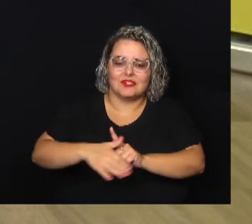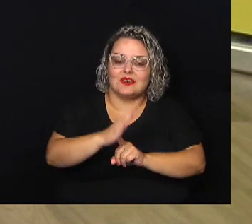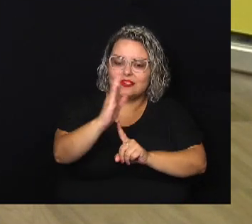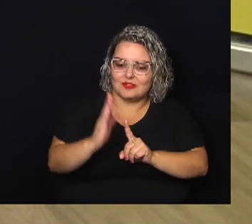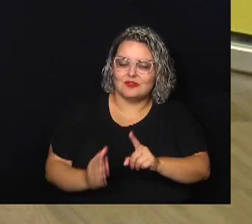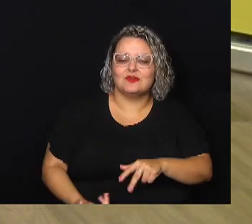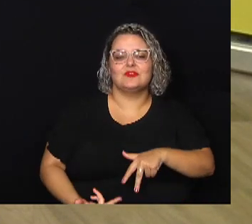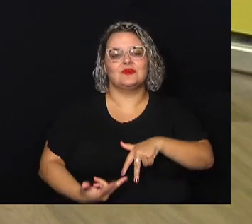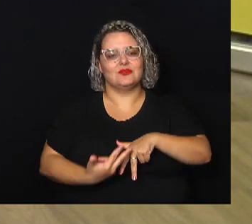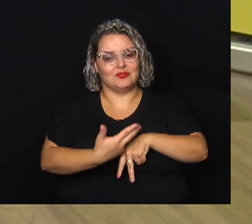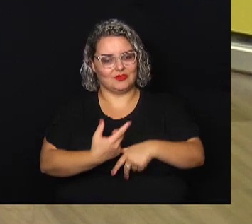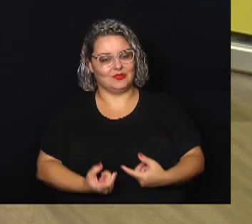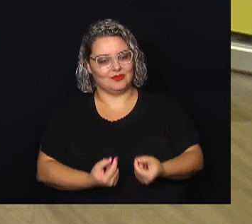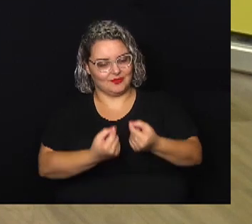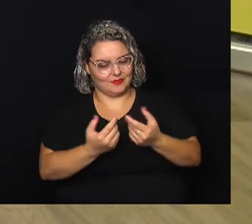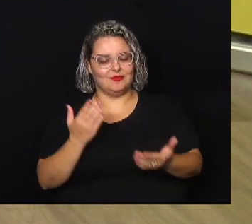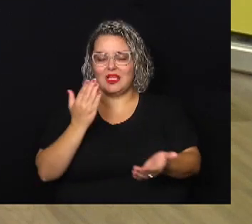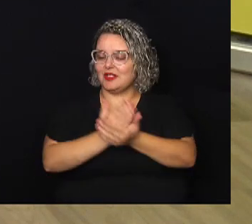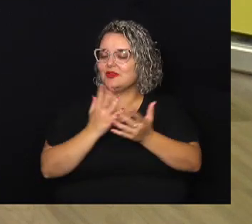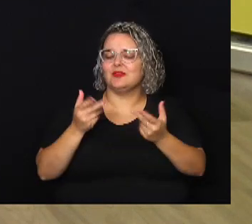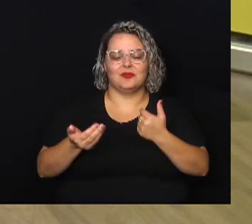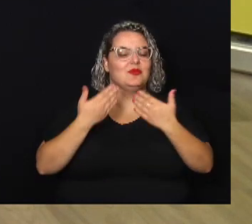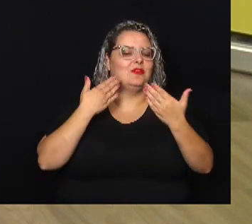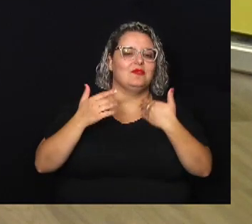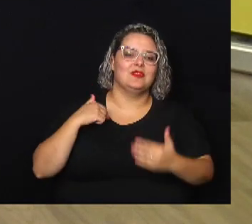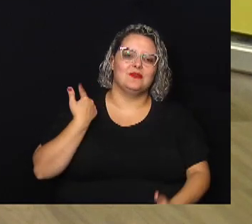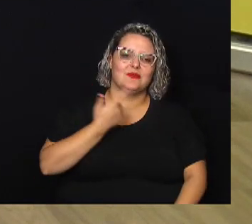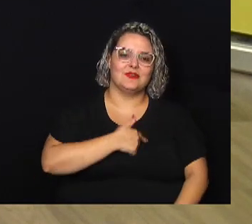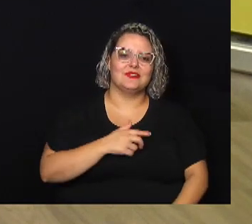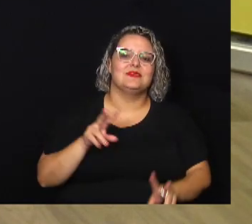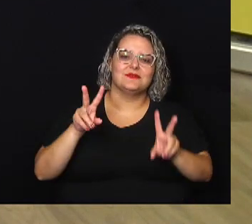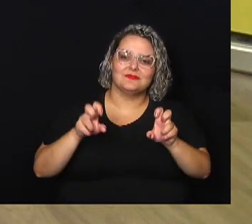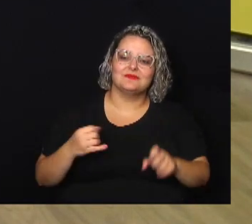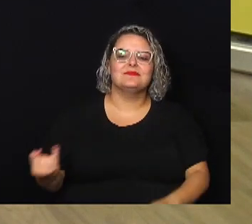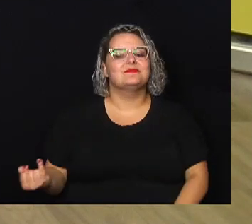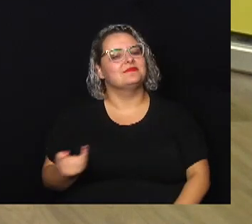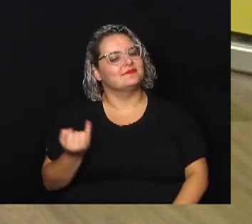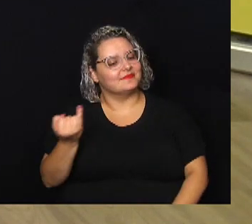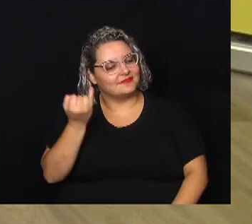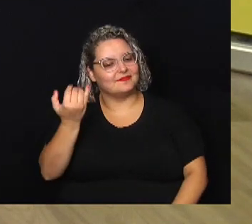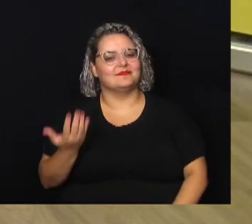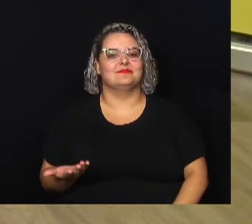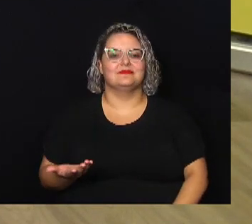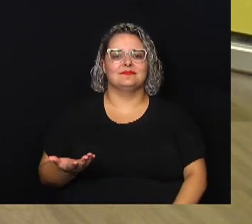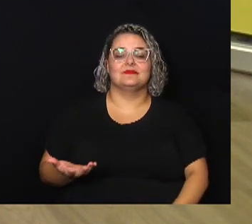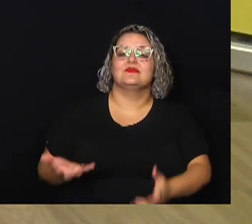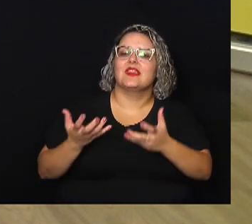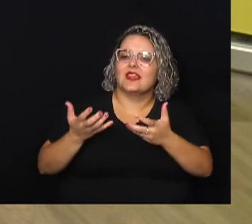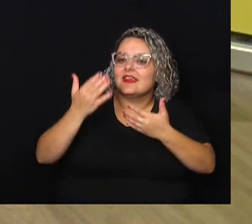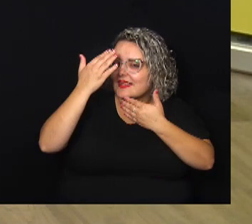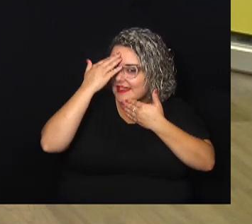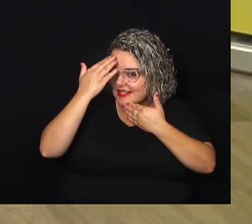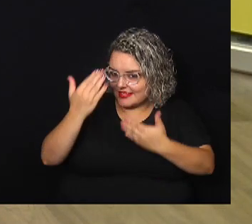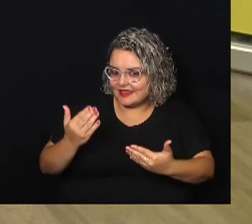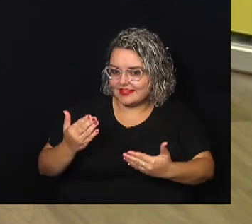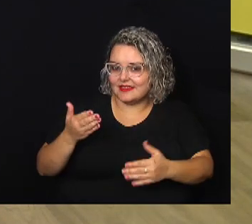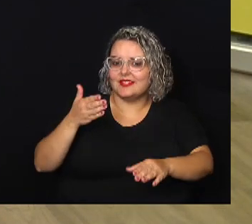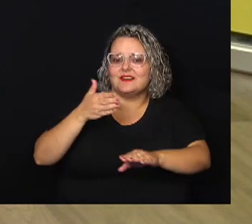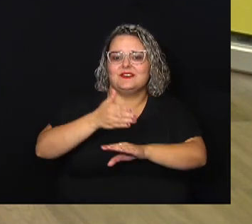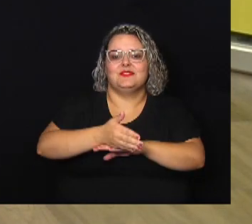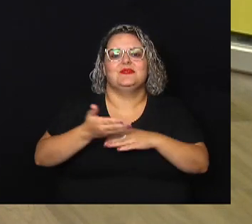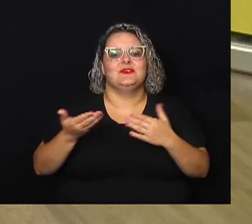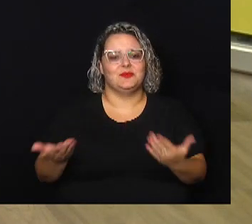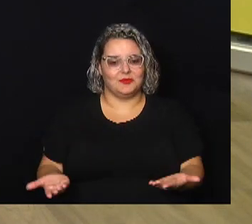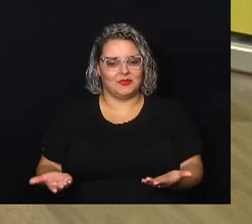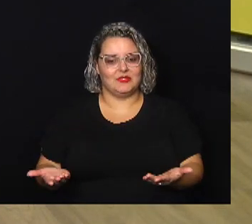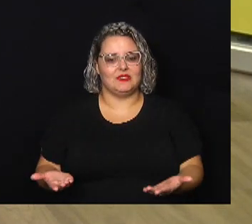Cirurgia Oncológica, parou tudo para falar com a gente sobre esse tema tão importante. Eu quero agradecer aqui a sua participação